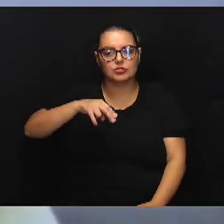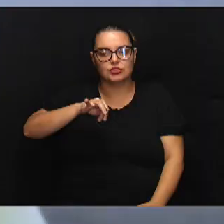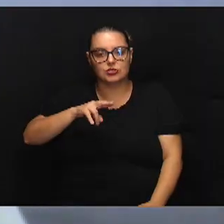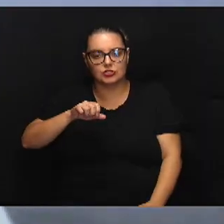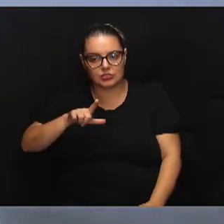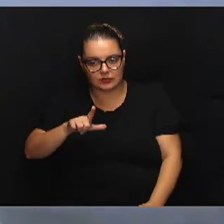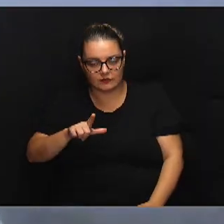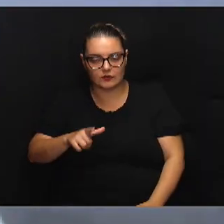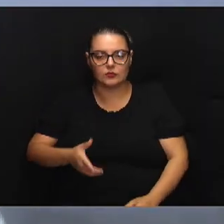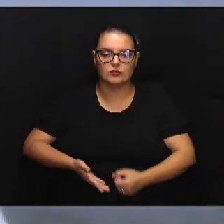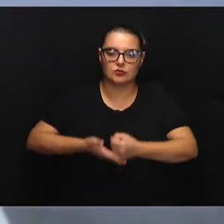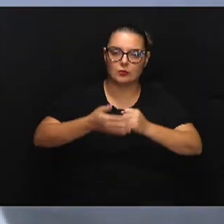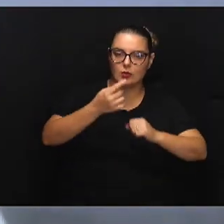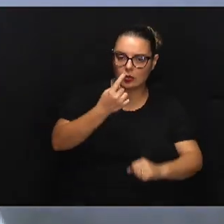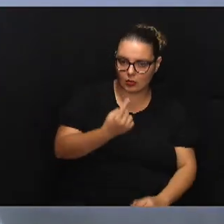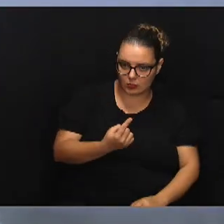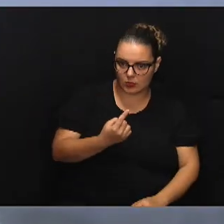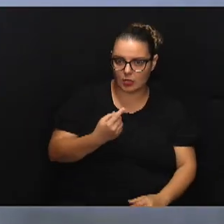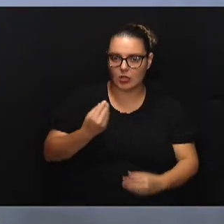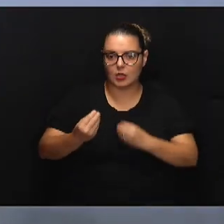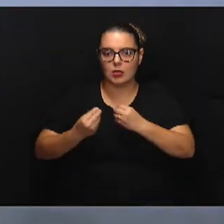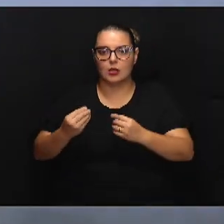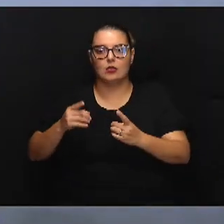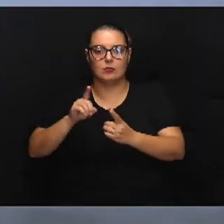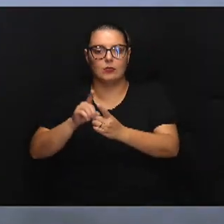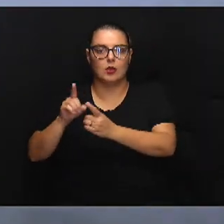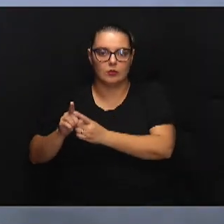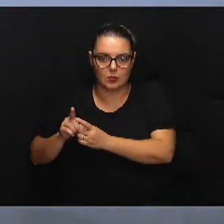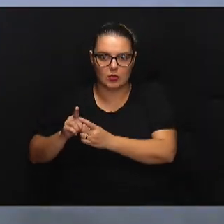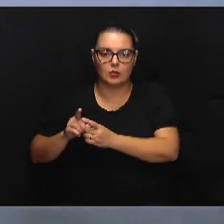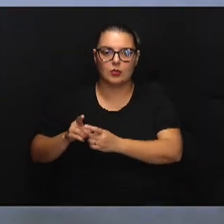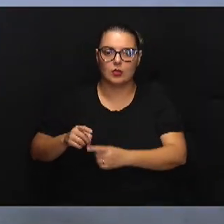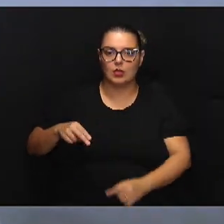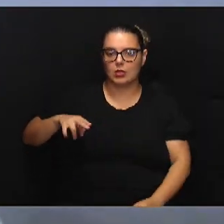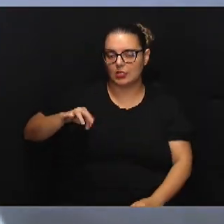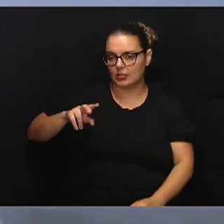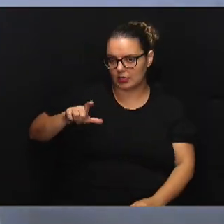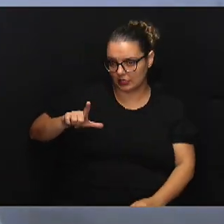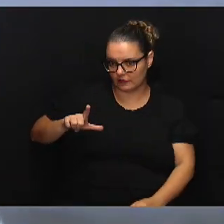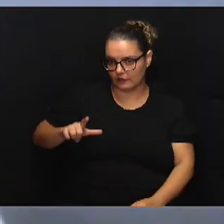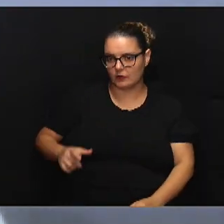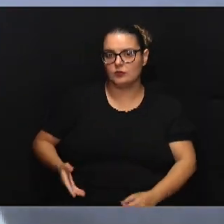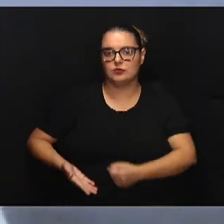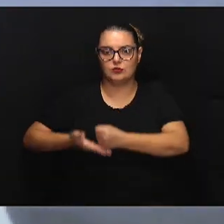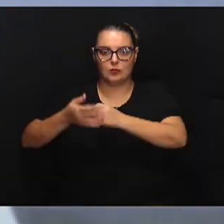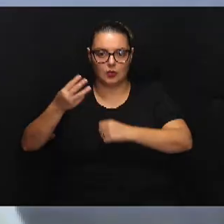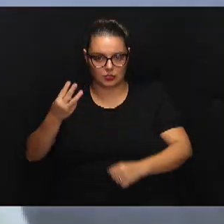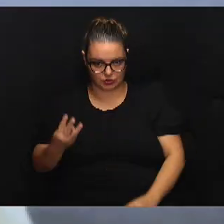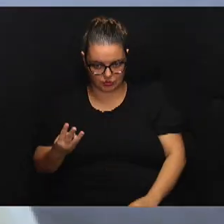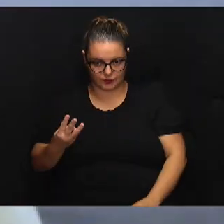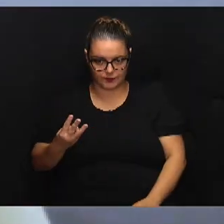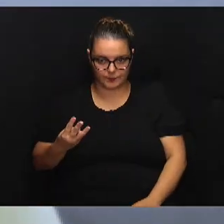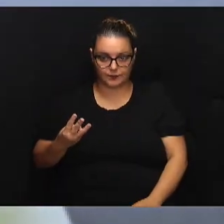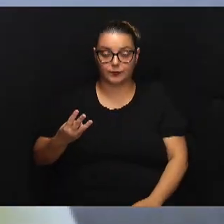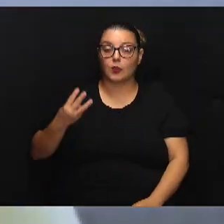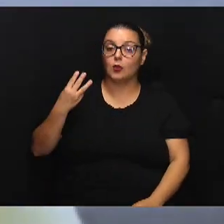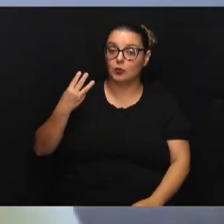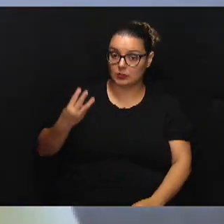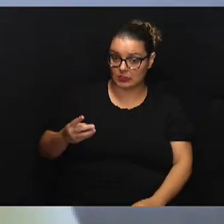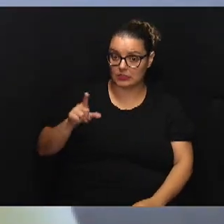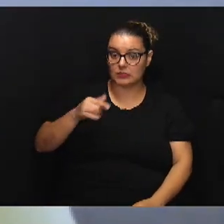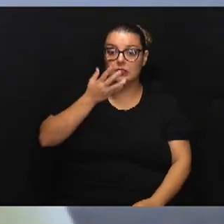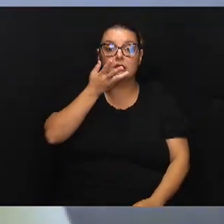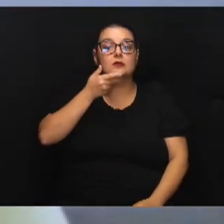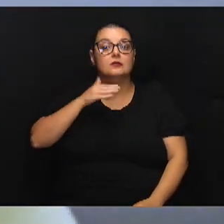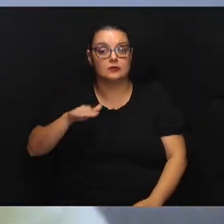suporte 1 e como nós vamos atender uma pessoa nível de suporte 3? O nível de suporte 3 é aquela criança que